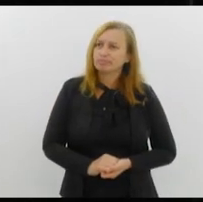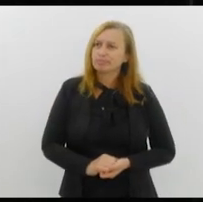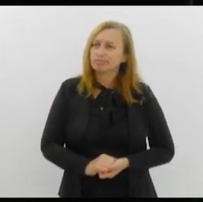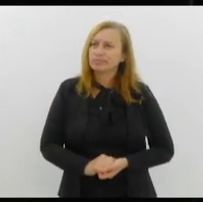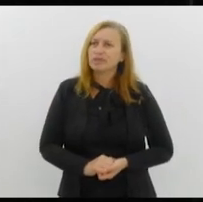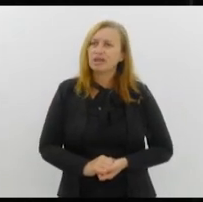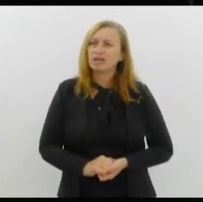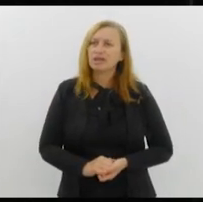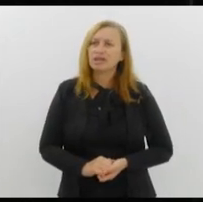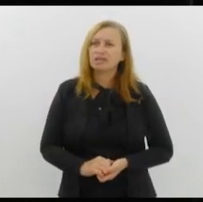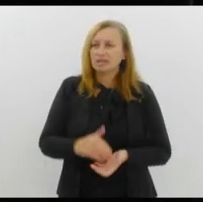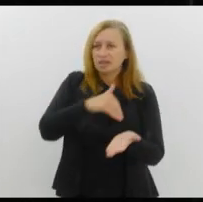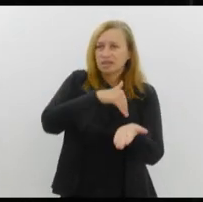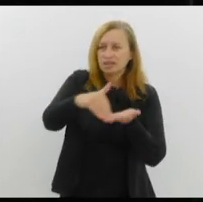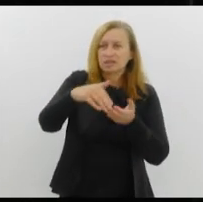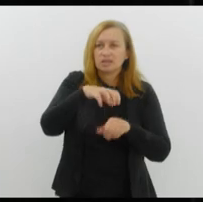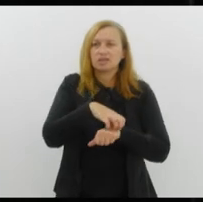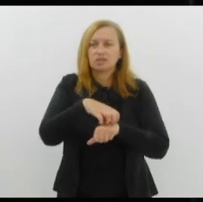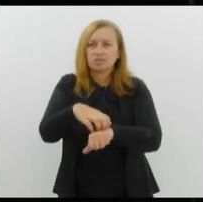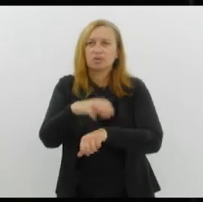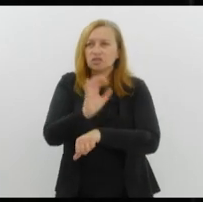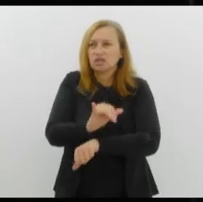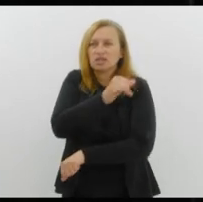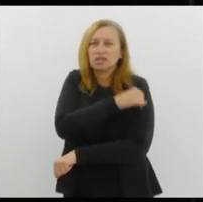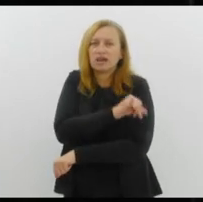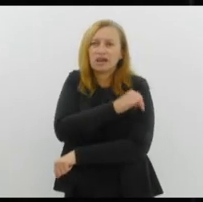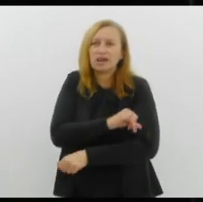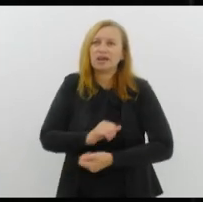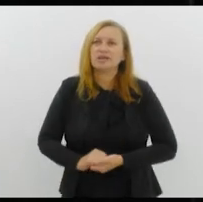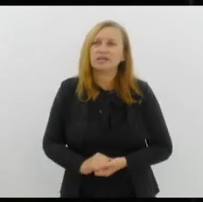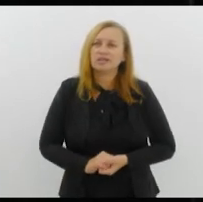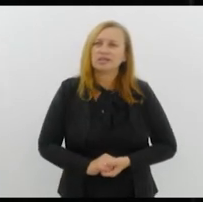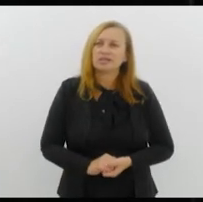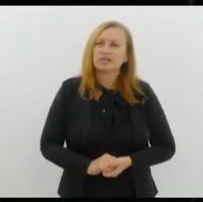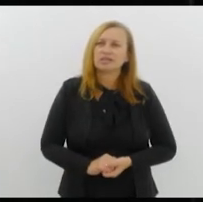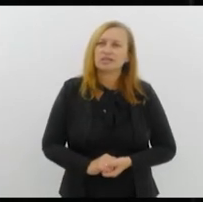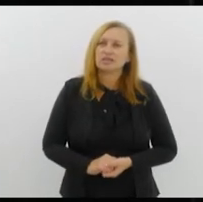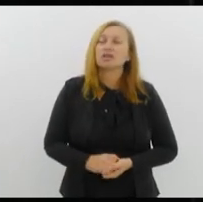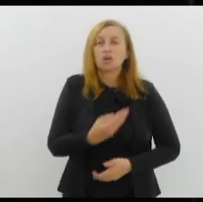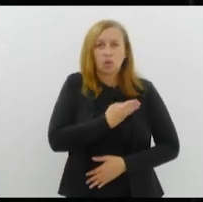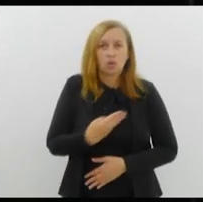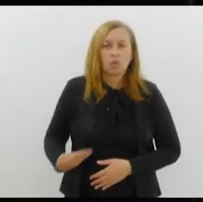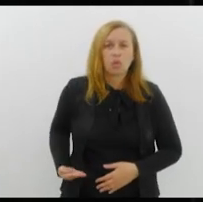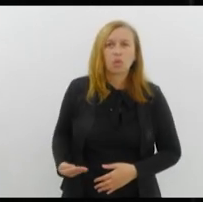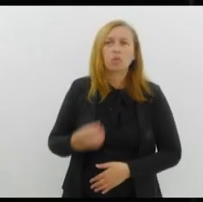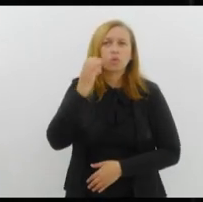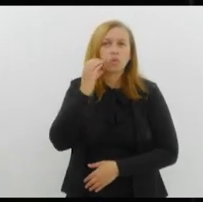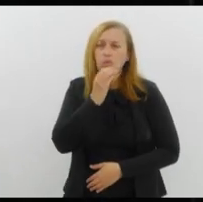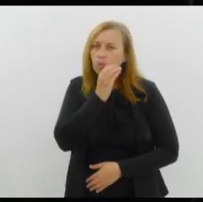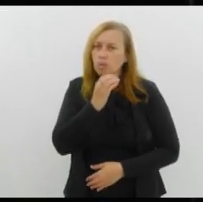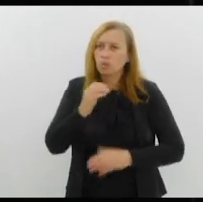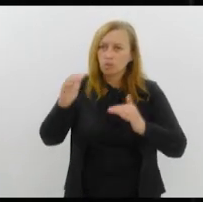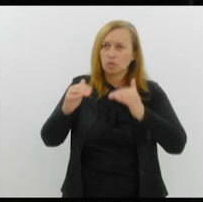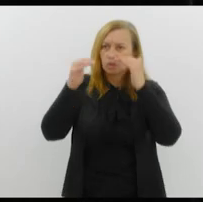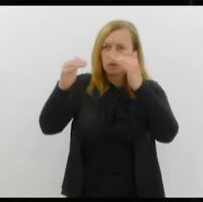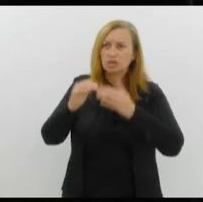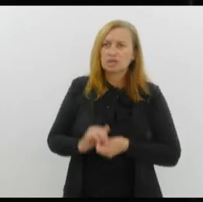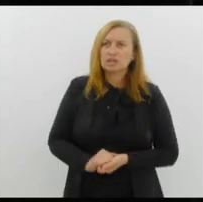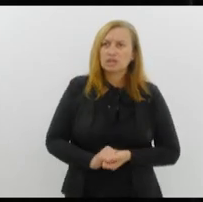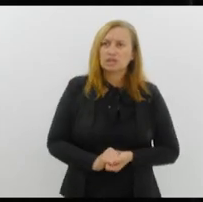que o secretário de Transporte do Estado do Rio, que o excelentíssimo senhor governador Cláudio Castro,